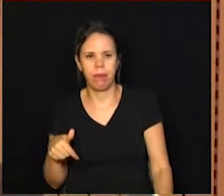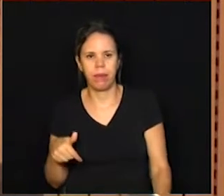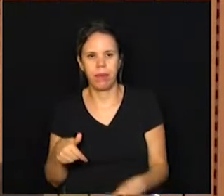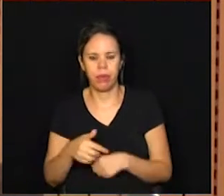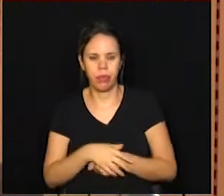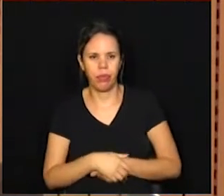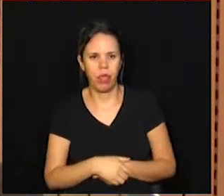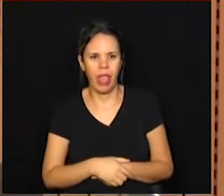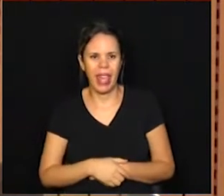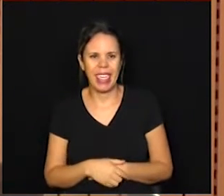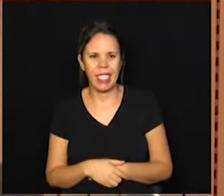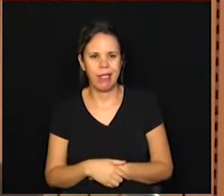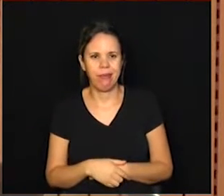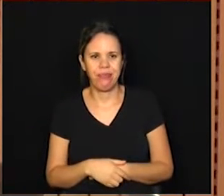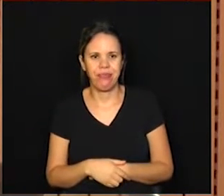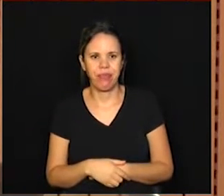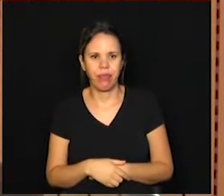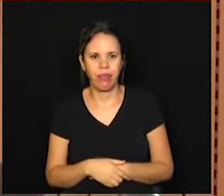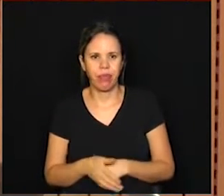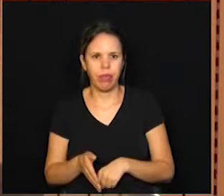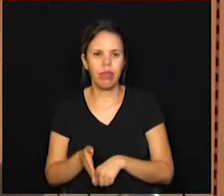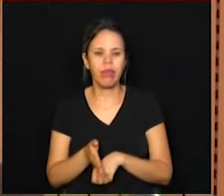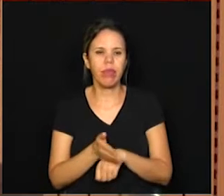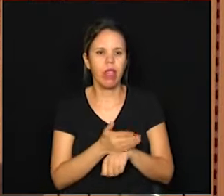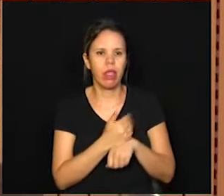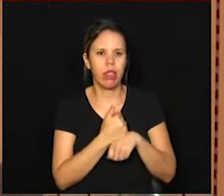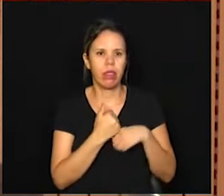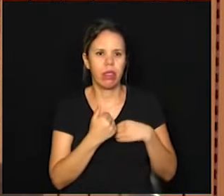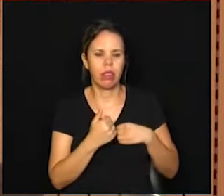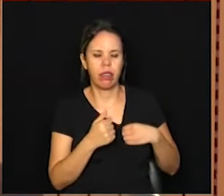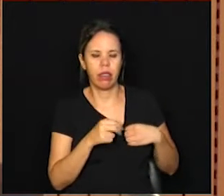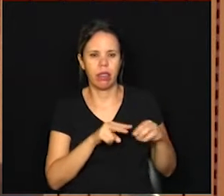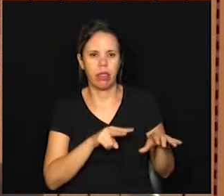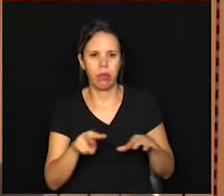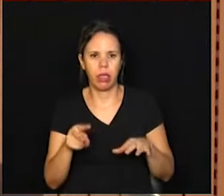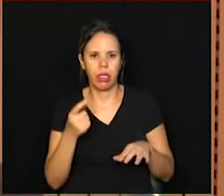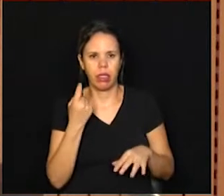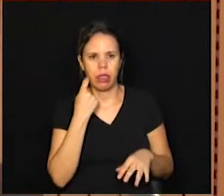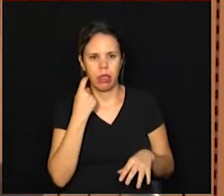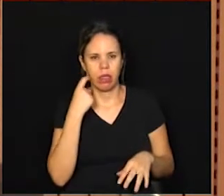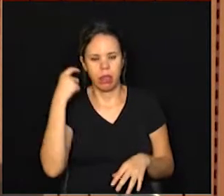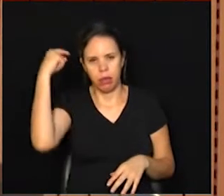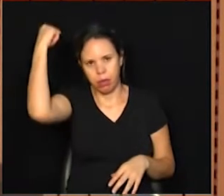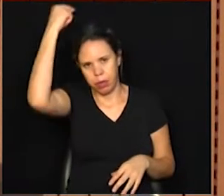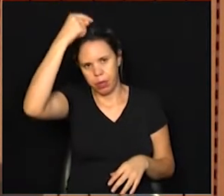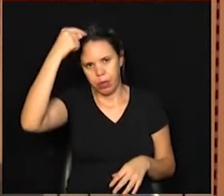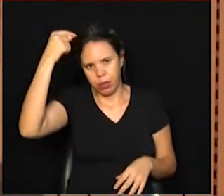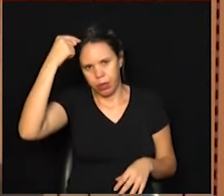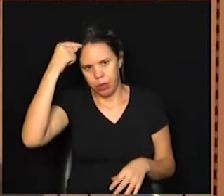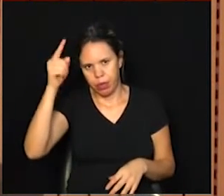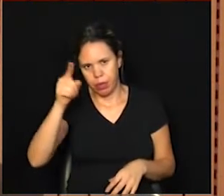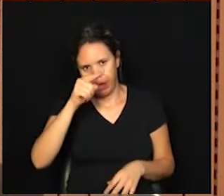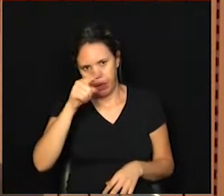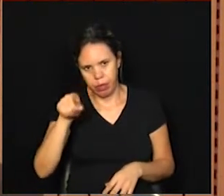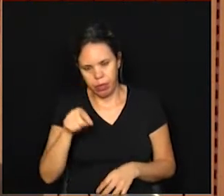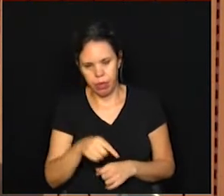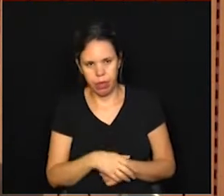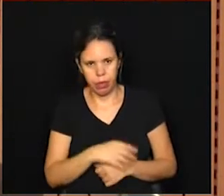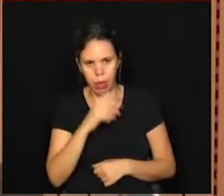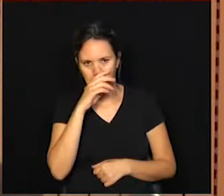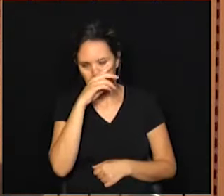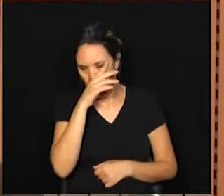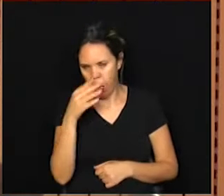lá da Semana Santa, da Sexta-feira Santa mais especificamente, o